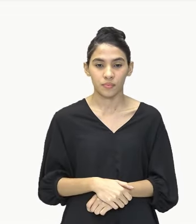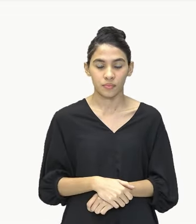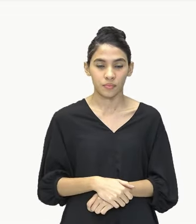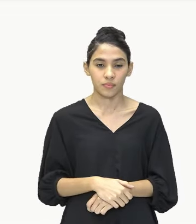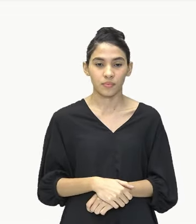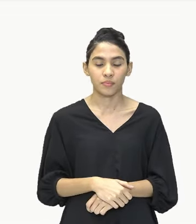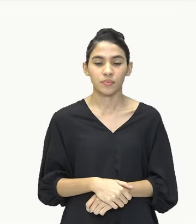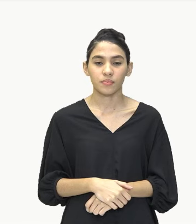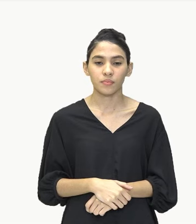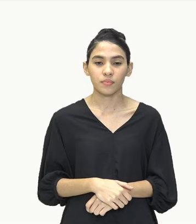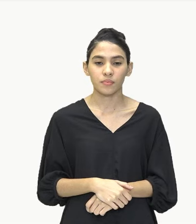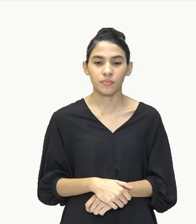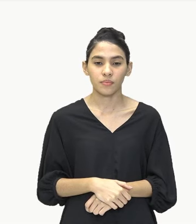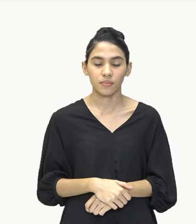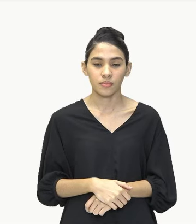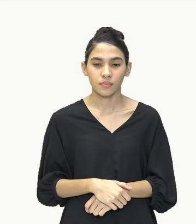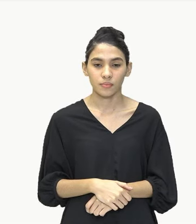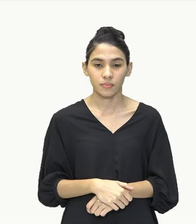semelhantes.